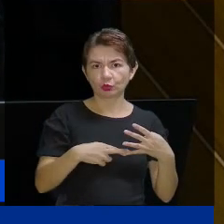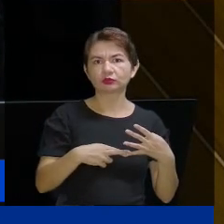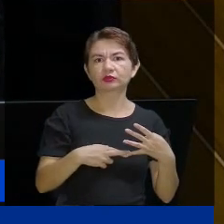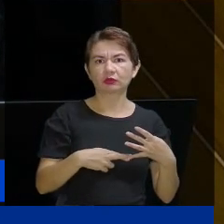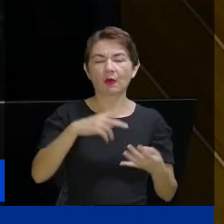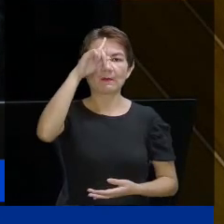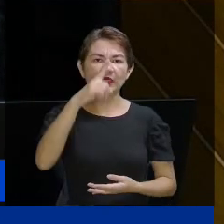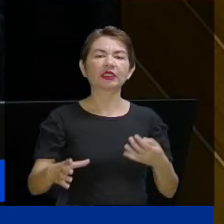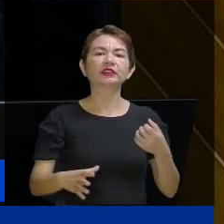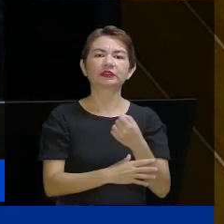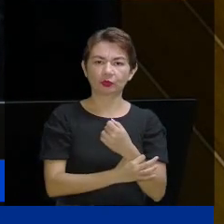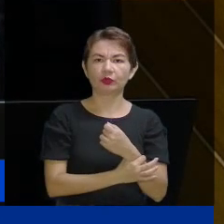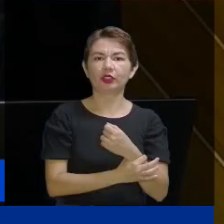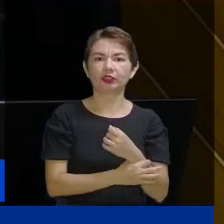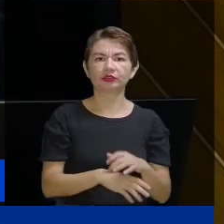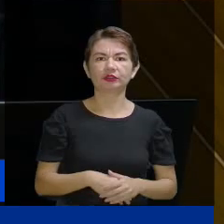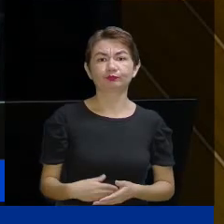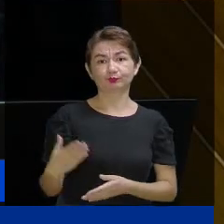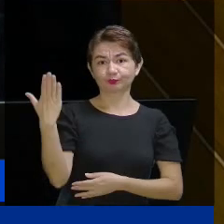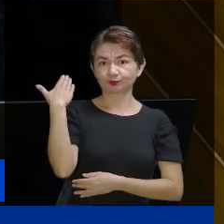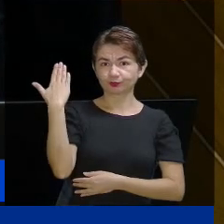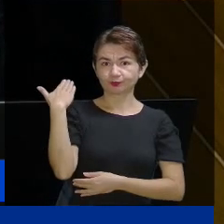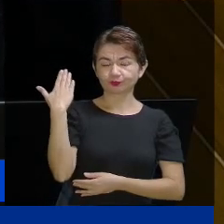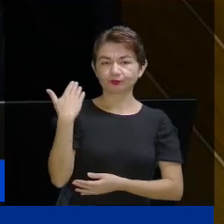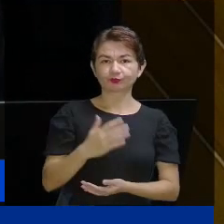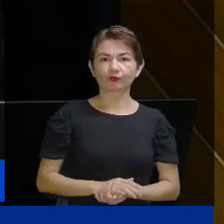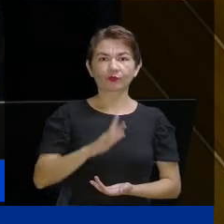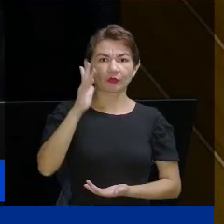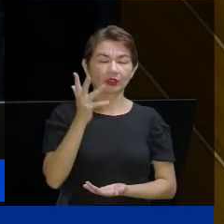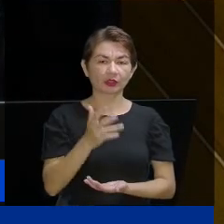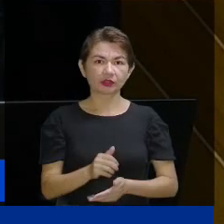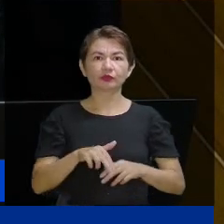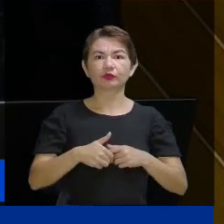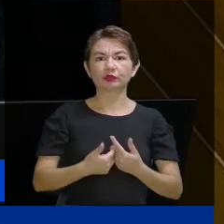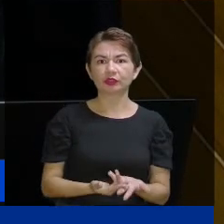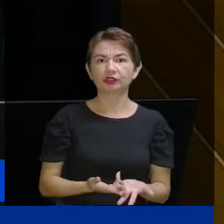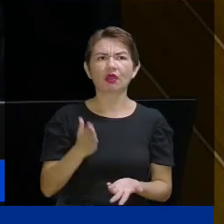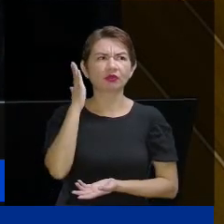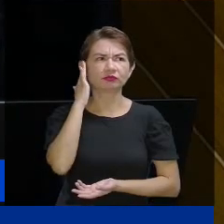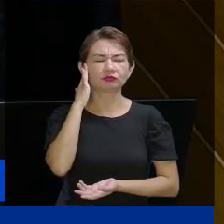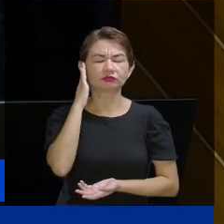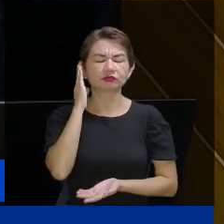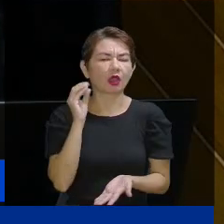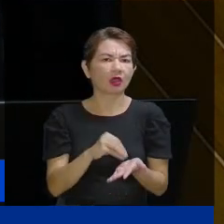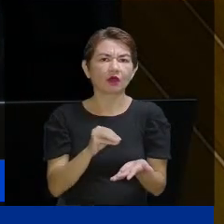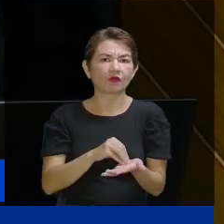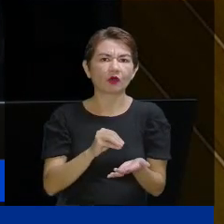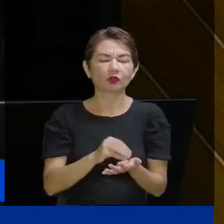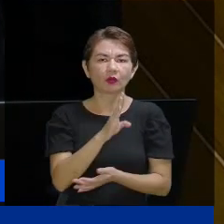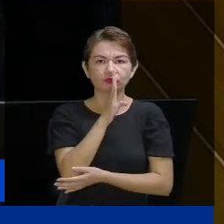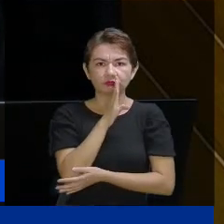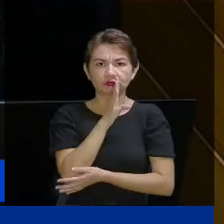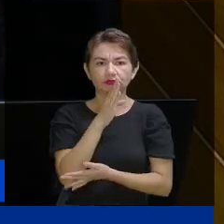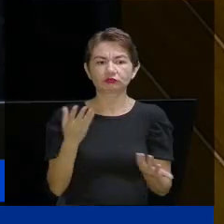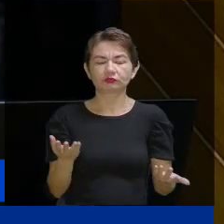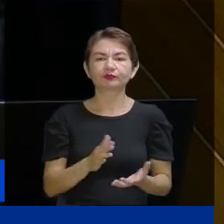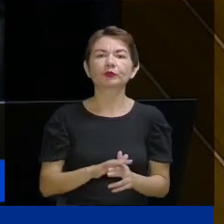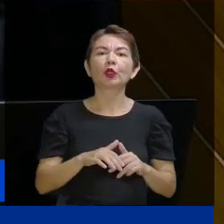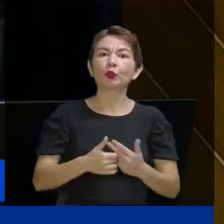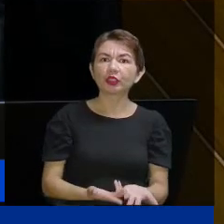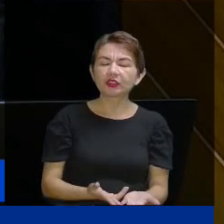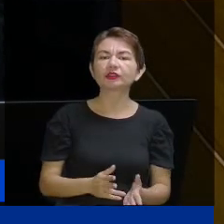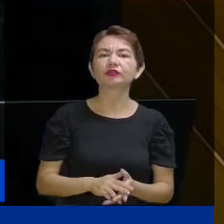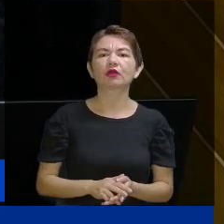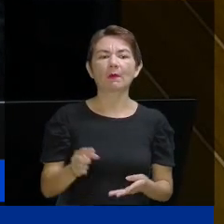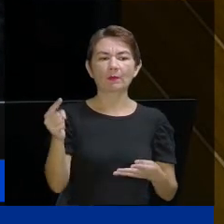segurança. Naquela ocasião, naquela decisão, o MP entendeu que houve omissão com relação